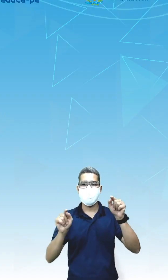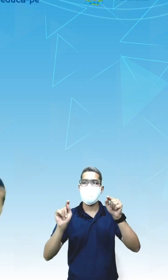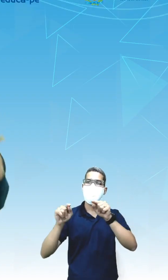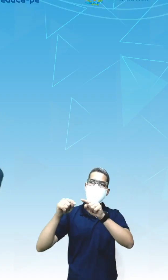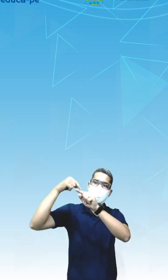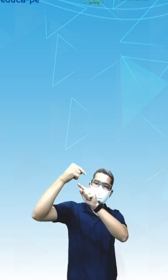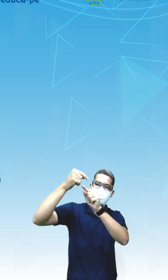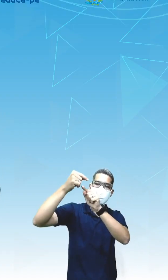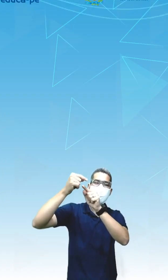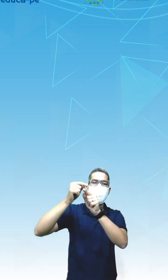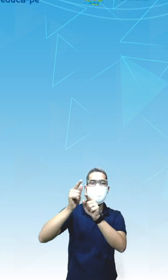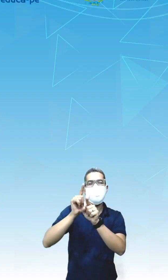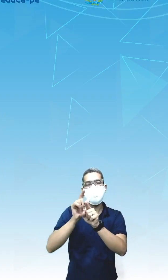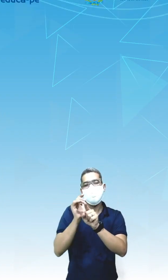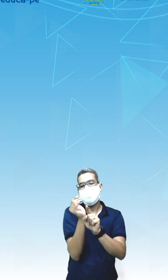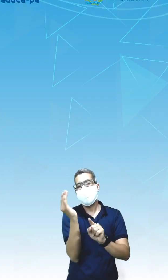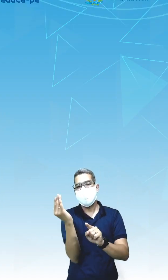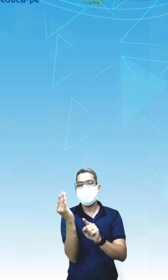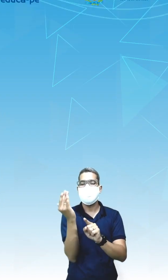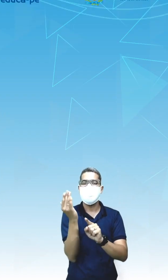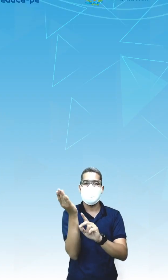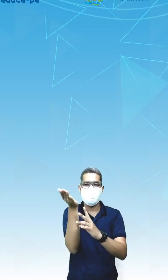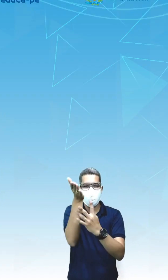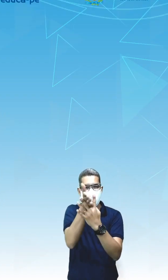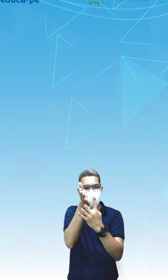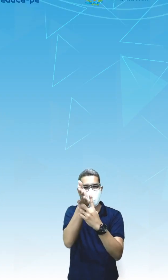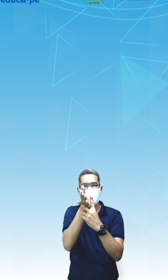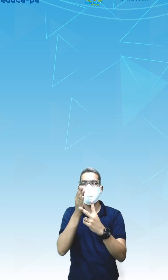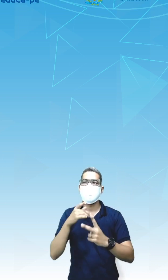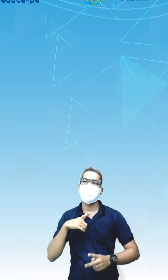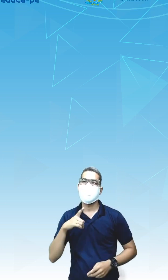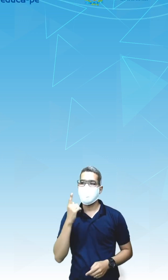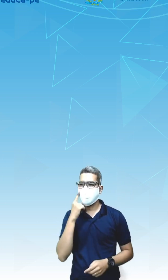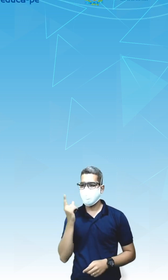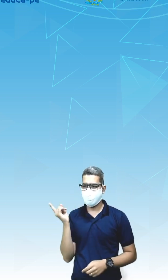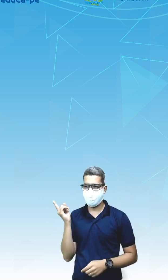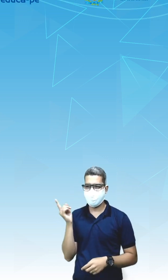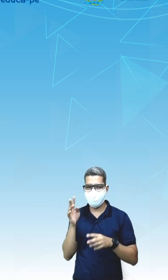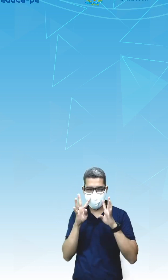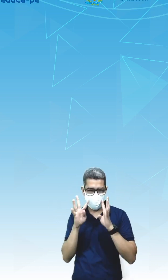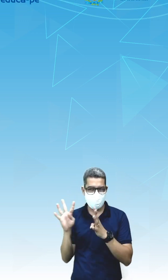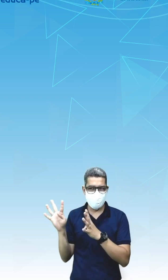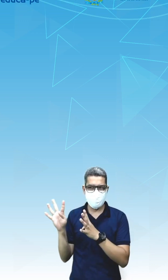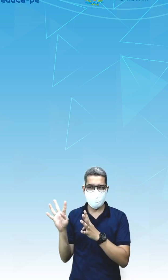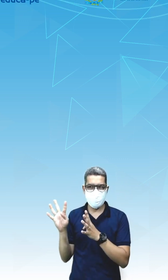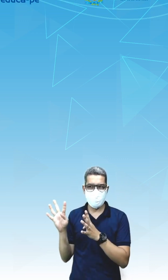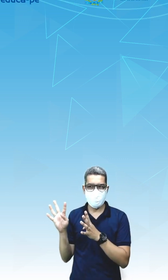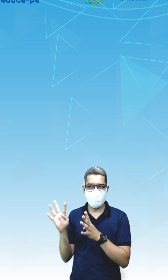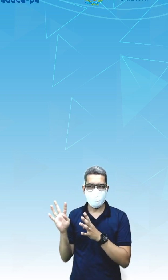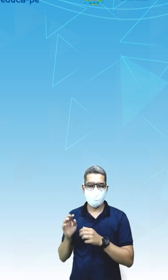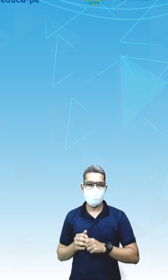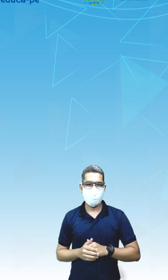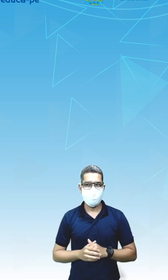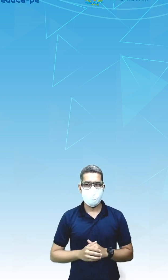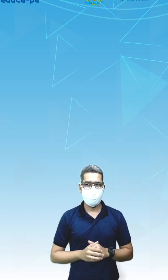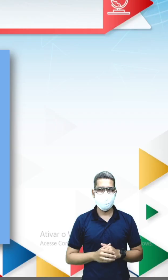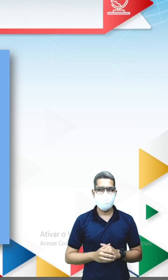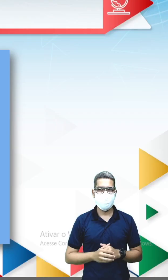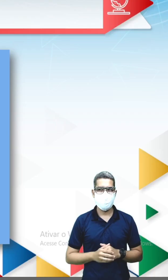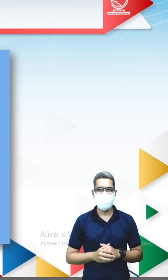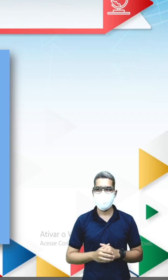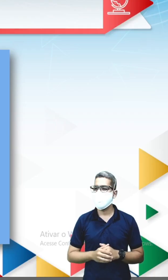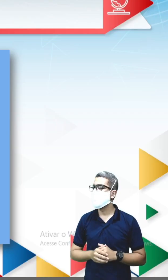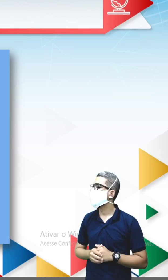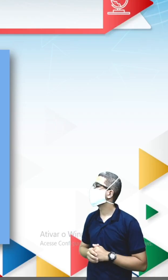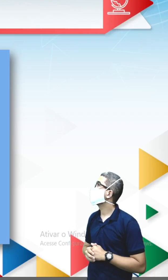subcolaterais laterais no meio, entre eles. Dê uma olhada, viu? Prestou atenção no slide novamente? Aí,